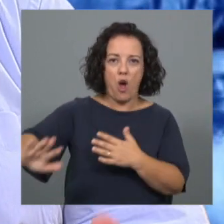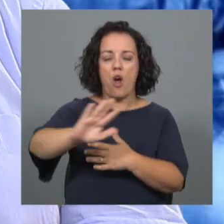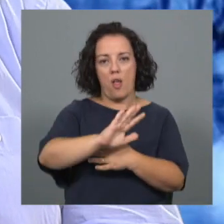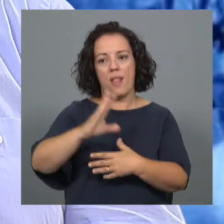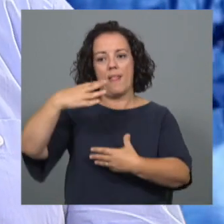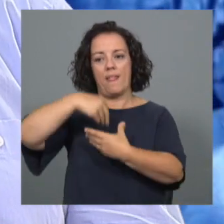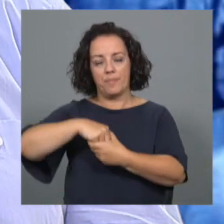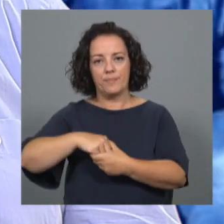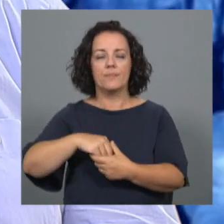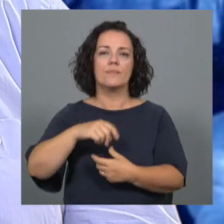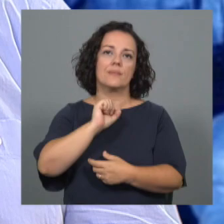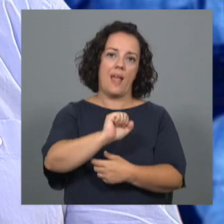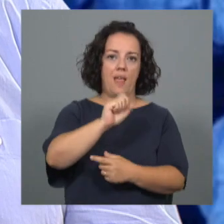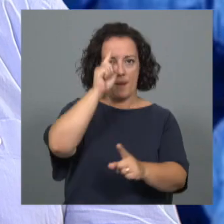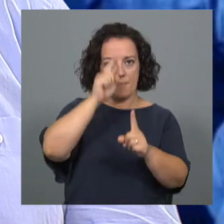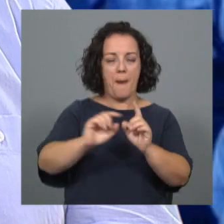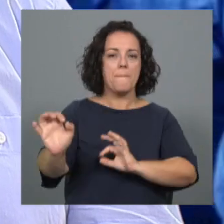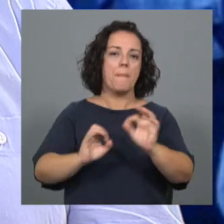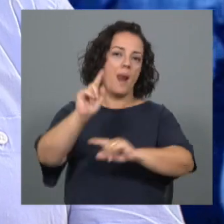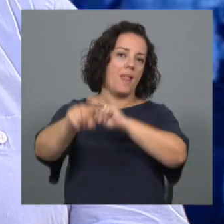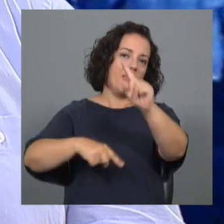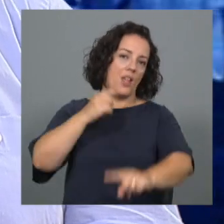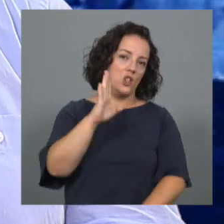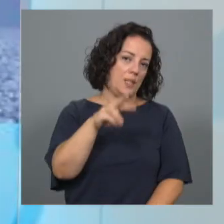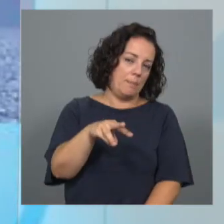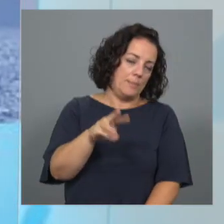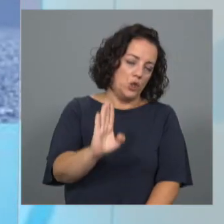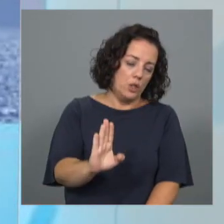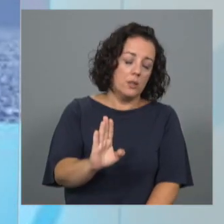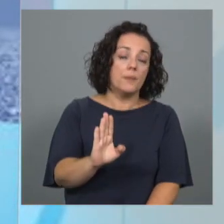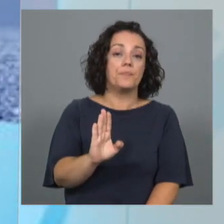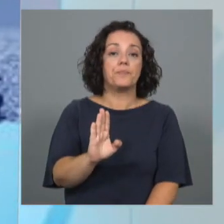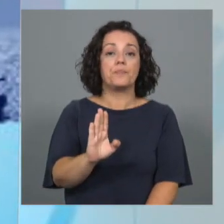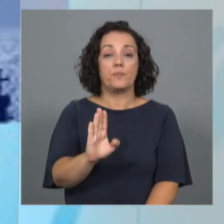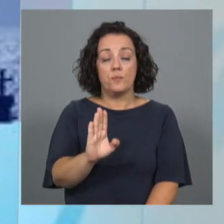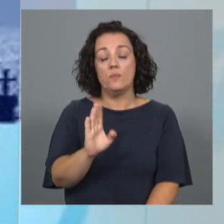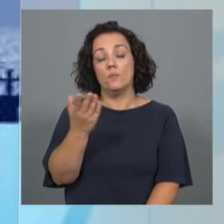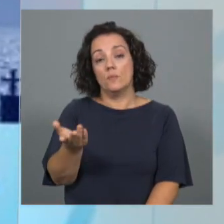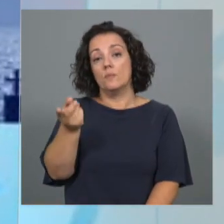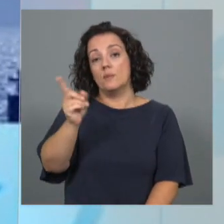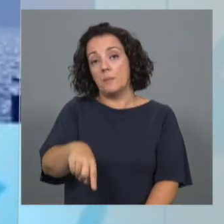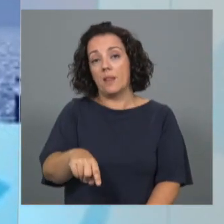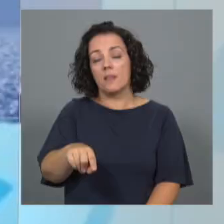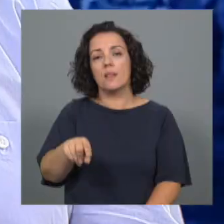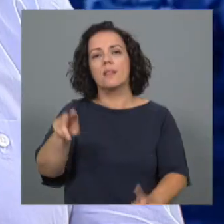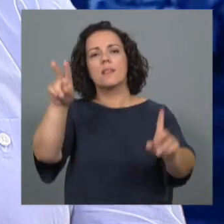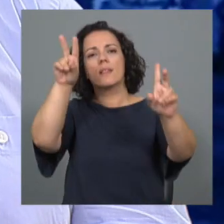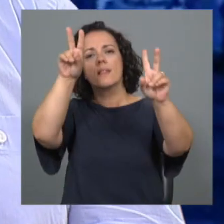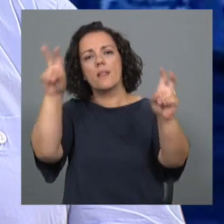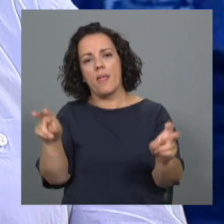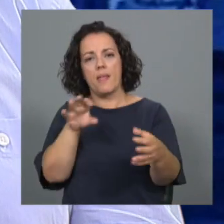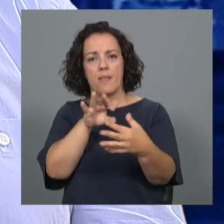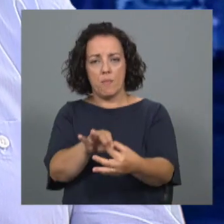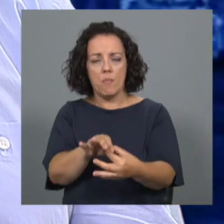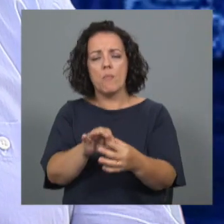será exatamente preparatória já da JMJ, e tendo-a como lema, como pano de fundo, e depois